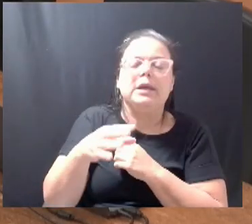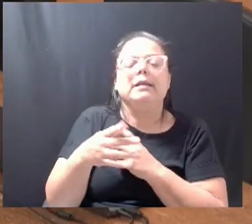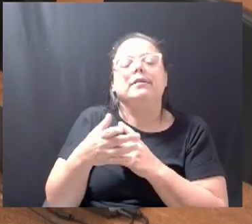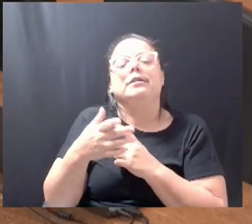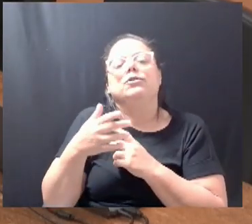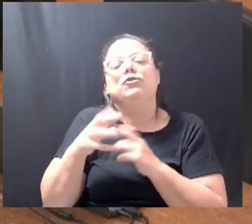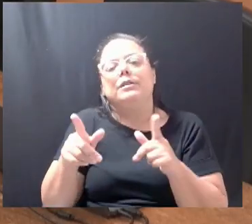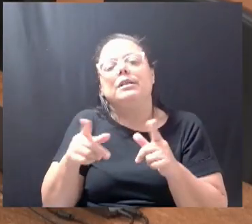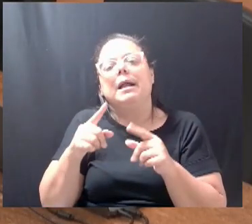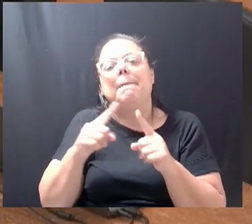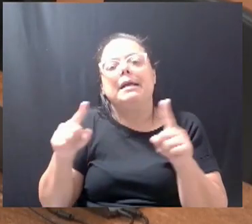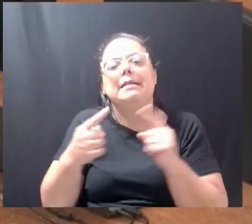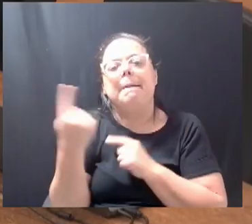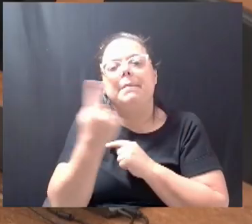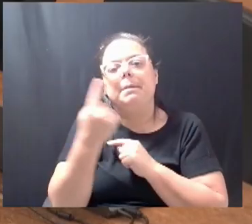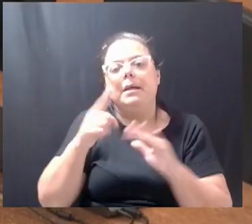pergunta.